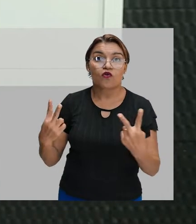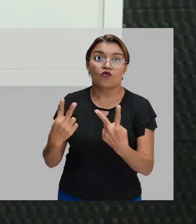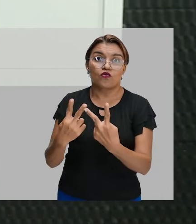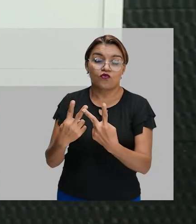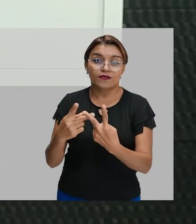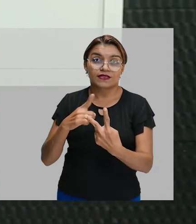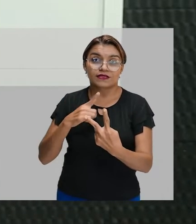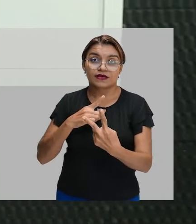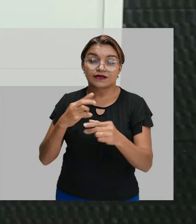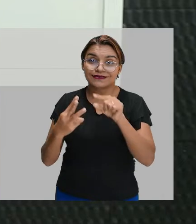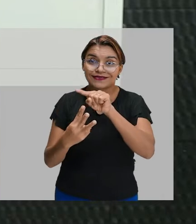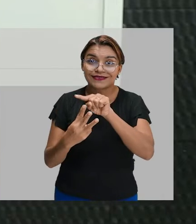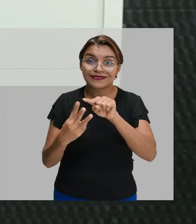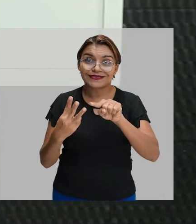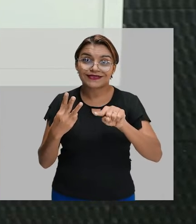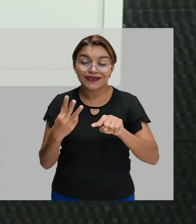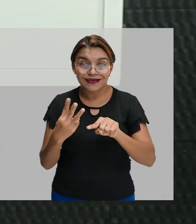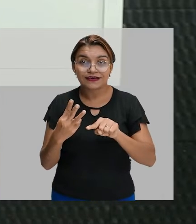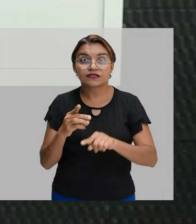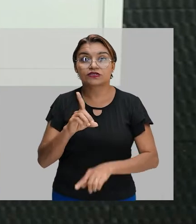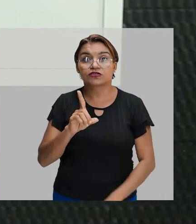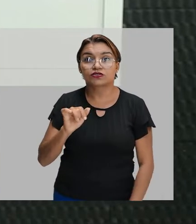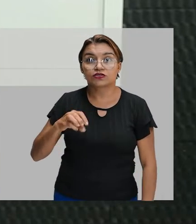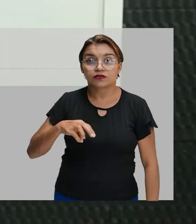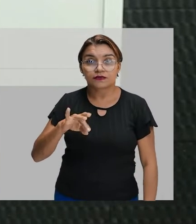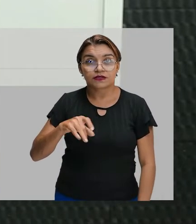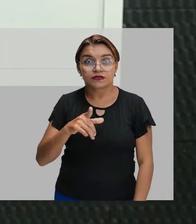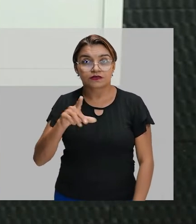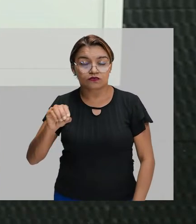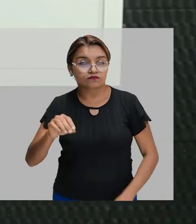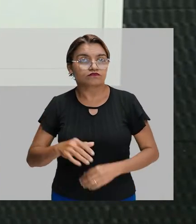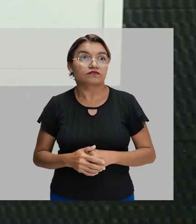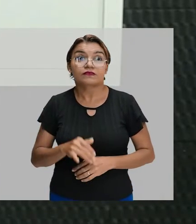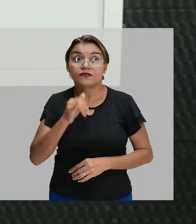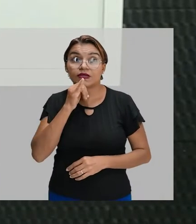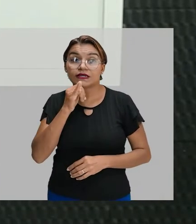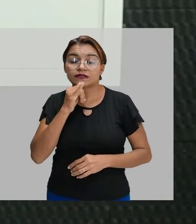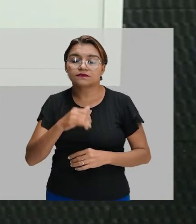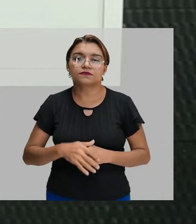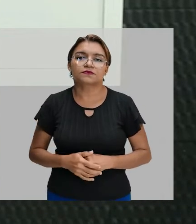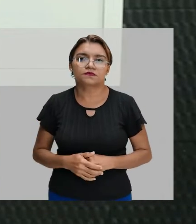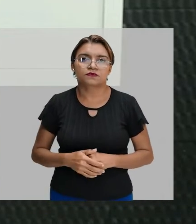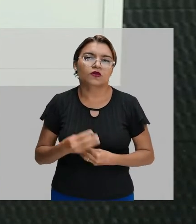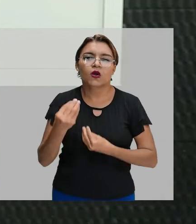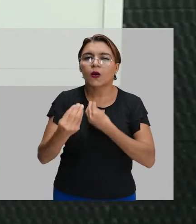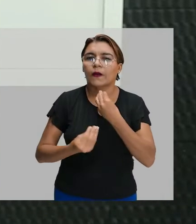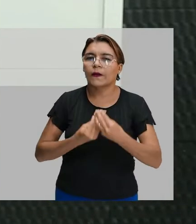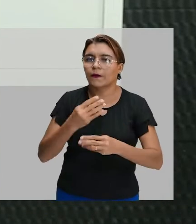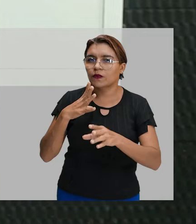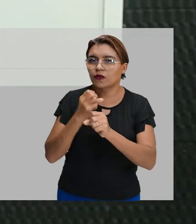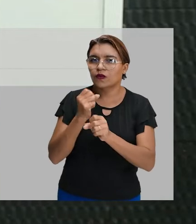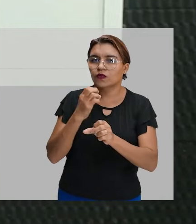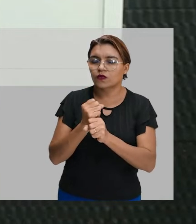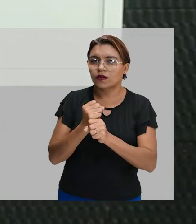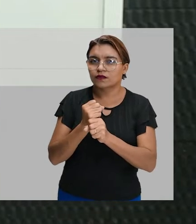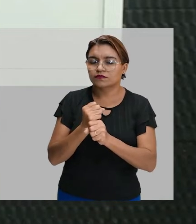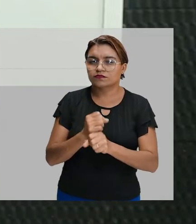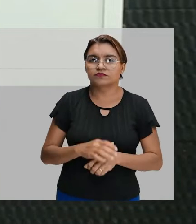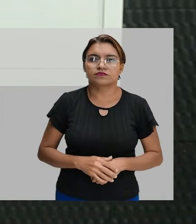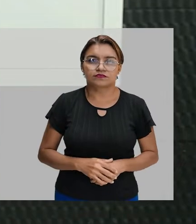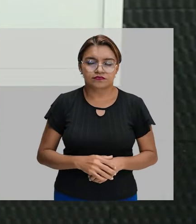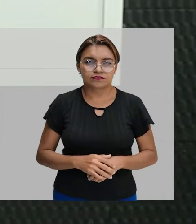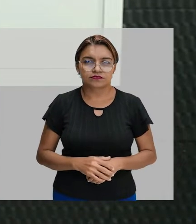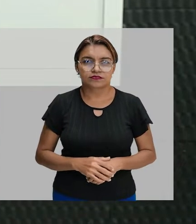volume são três dimensões tá tanto já que a medida centímetro cúbico tem o que que se faz o quê que se faz se escala uma